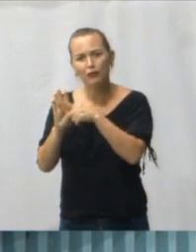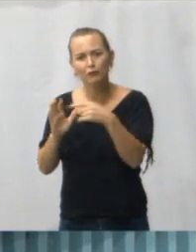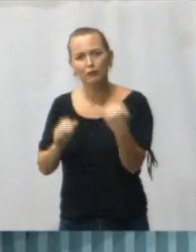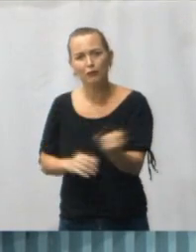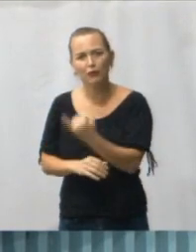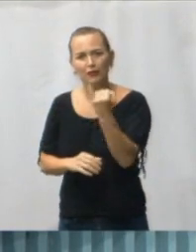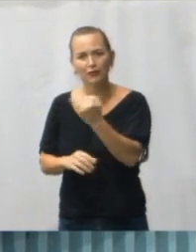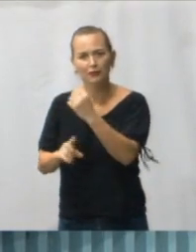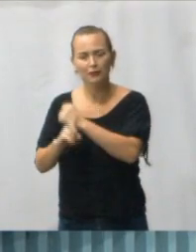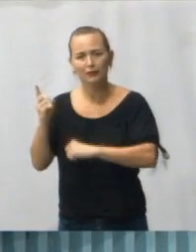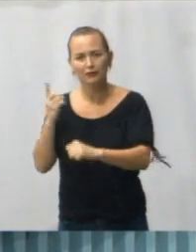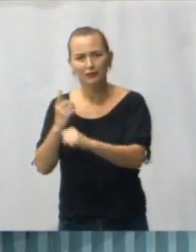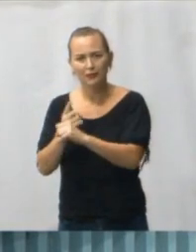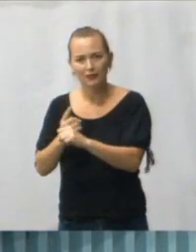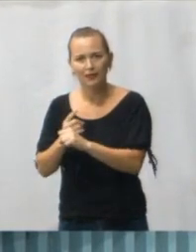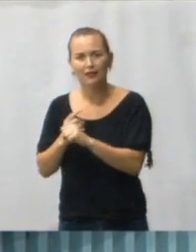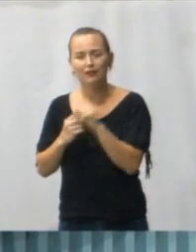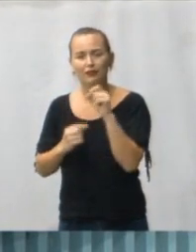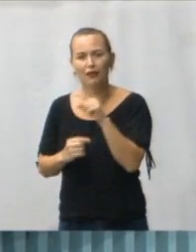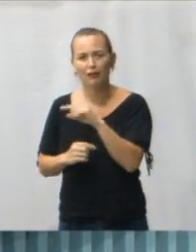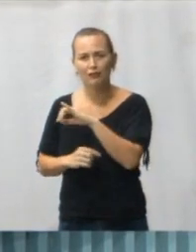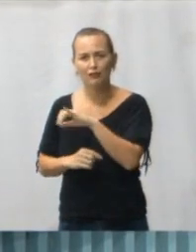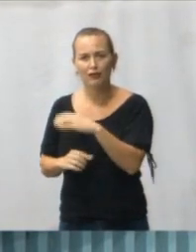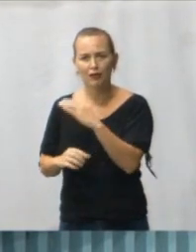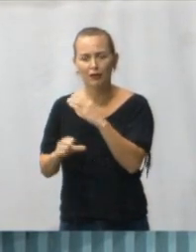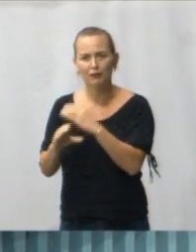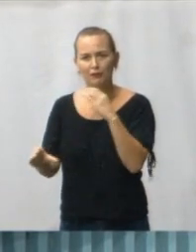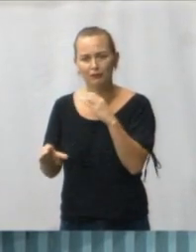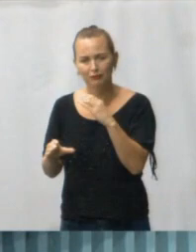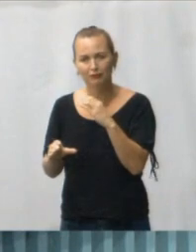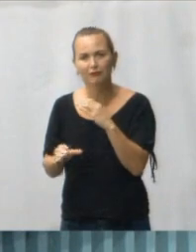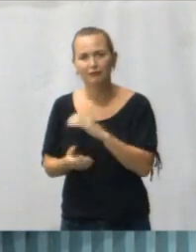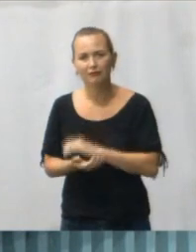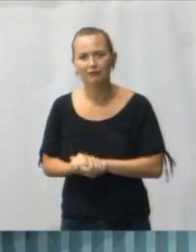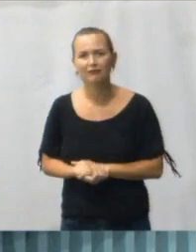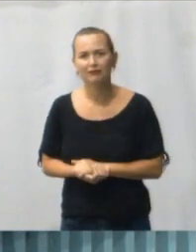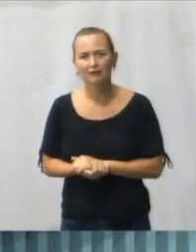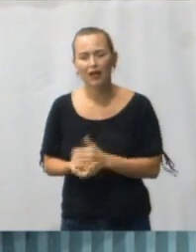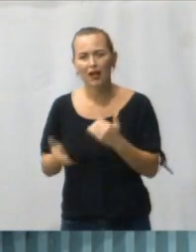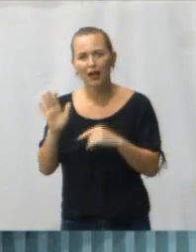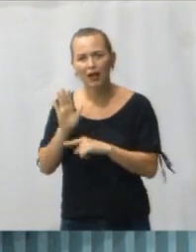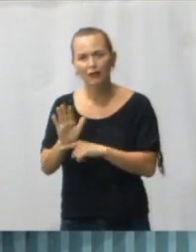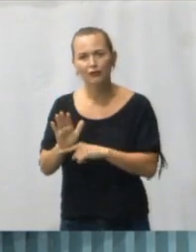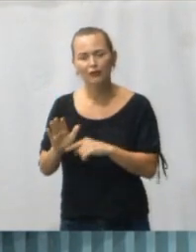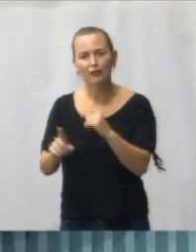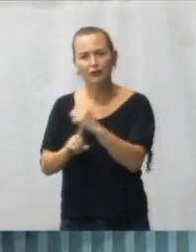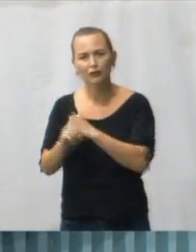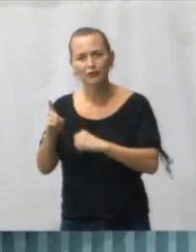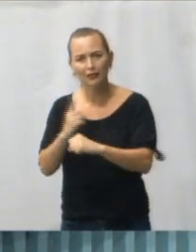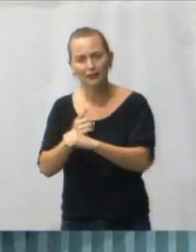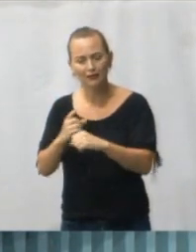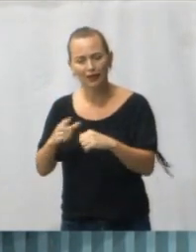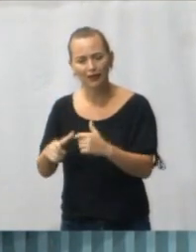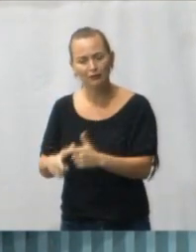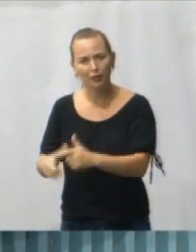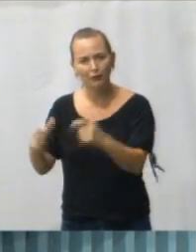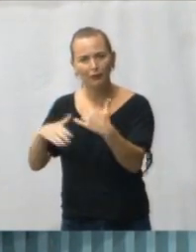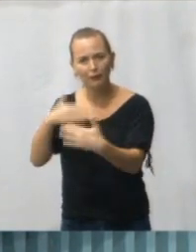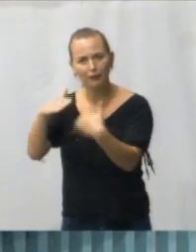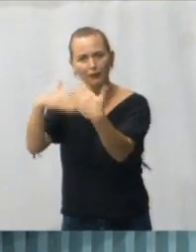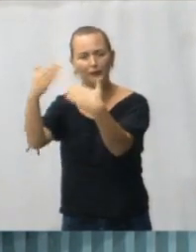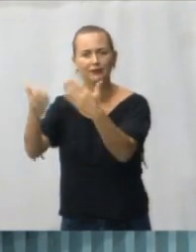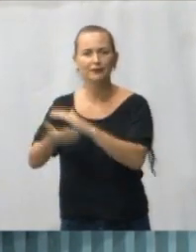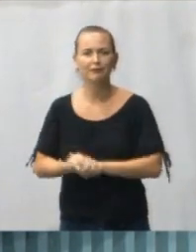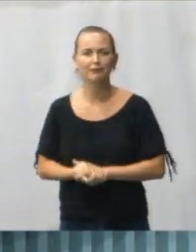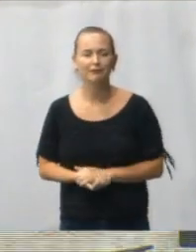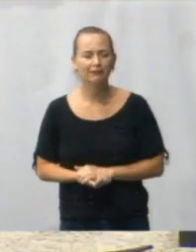faz crescer uma cidade, um estado, um país, com a responsabilidade que esse vereador tem, essa casa também tem com o cidadão. Não é isso? Obrigado, vereador